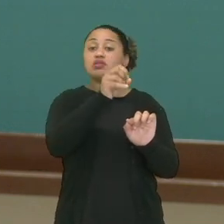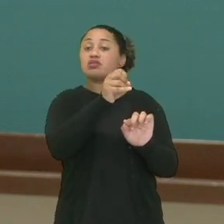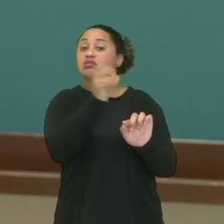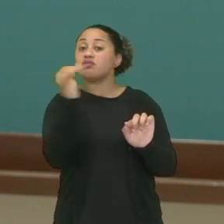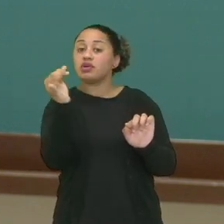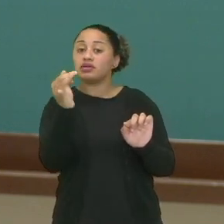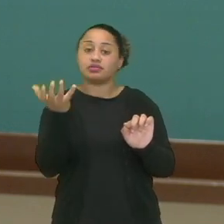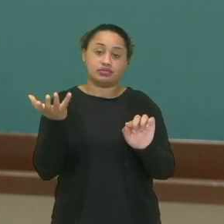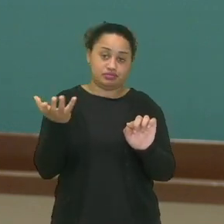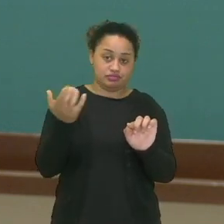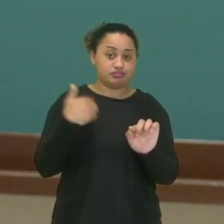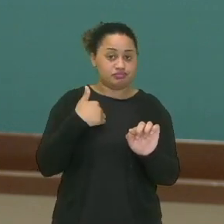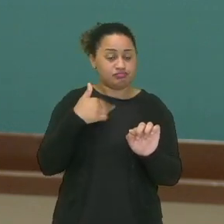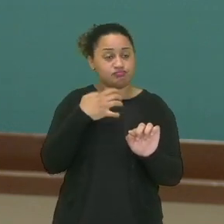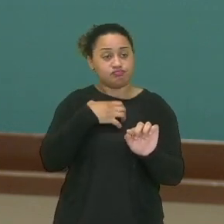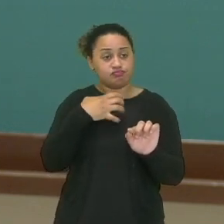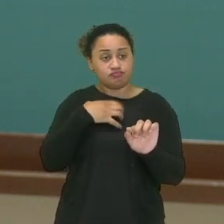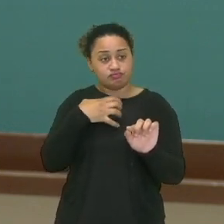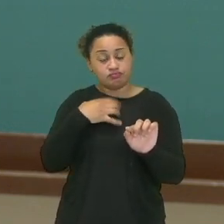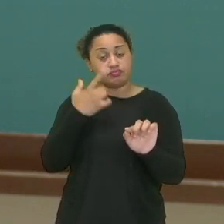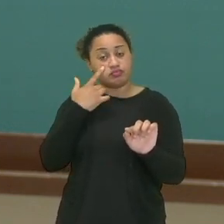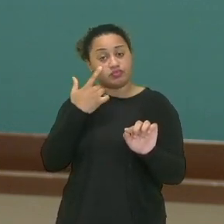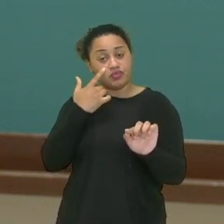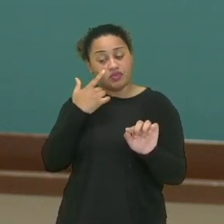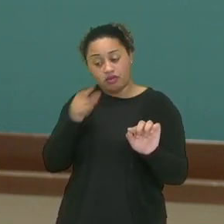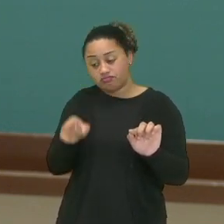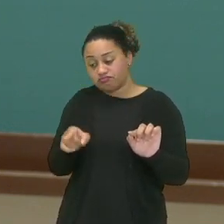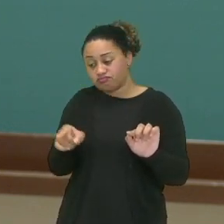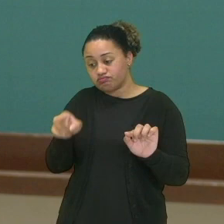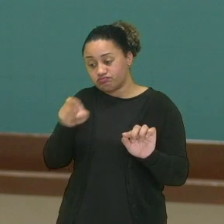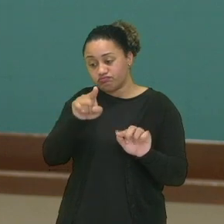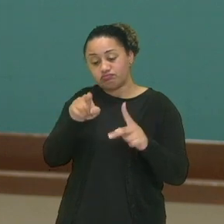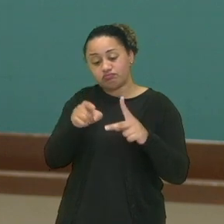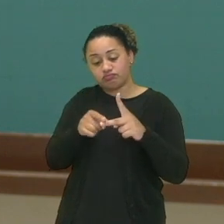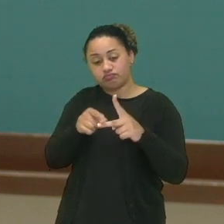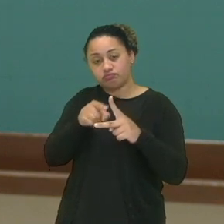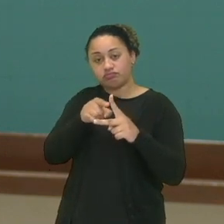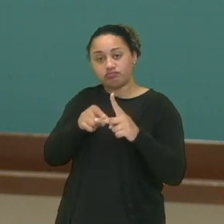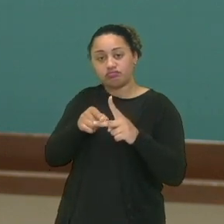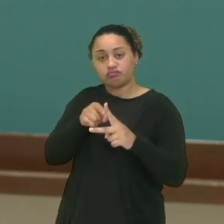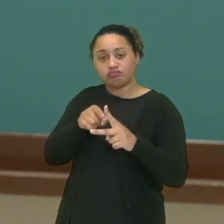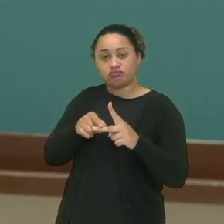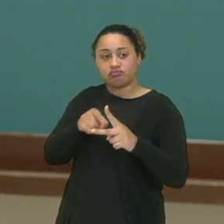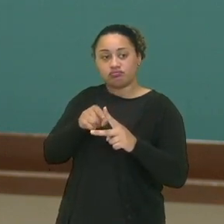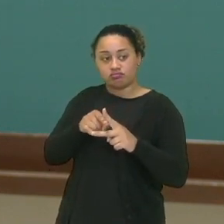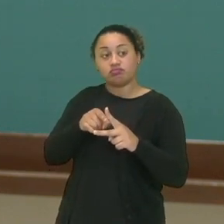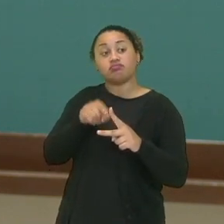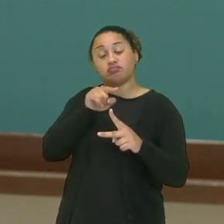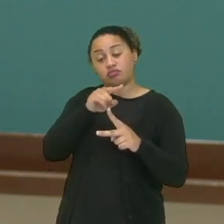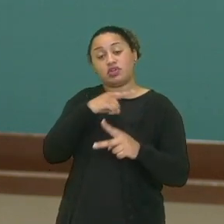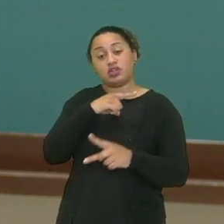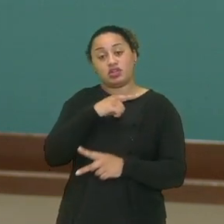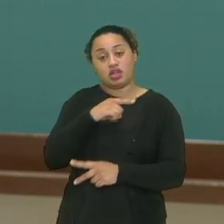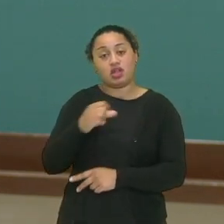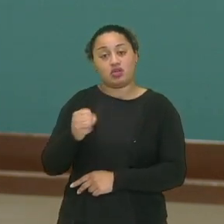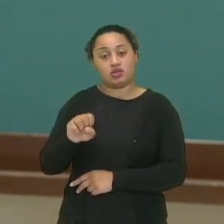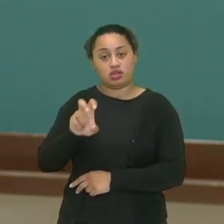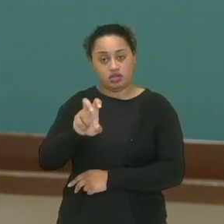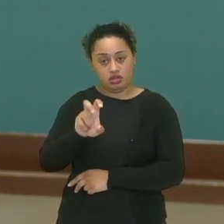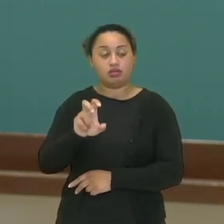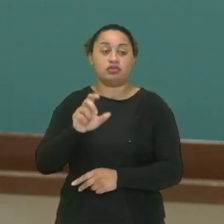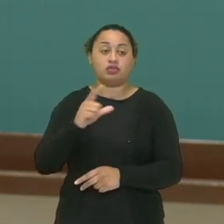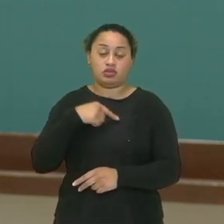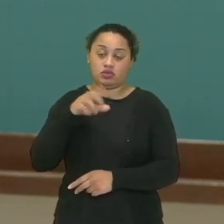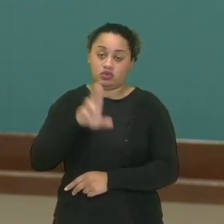até a outra, ó. É essa distanciazinha que a gente mede, que nesse caso aqui é 85 graus, tá bom? É assim que a